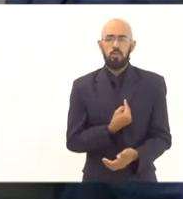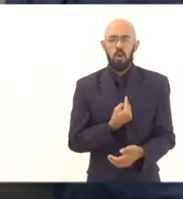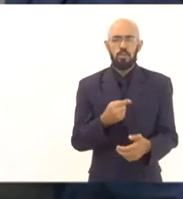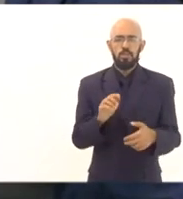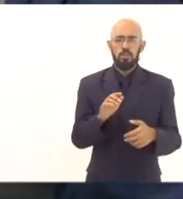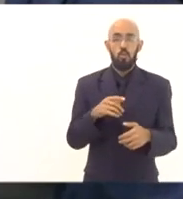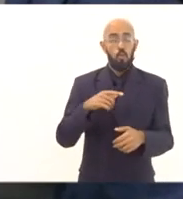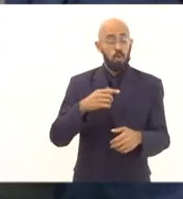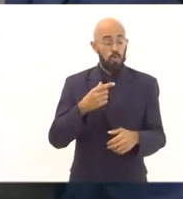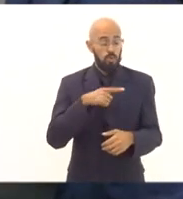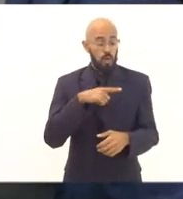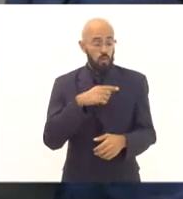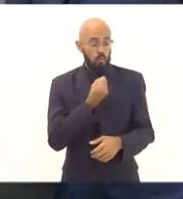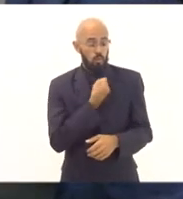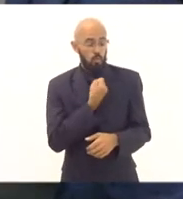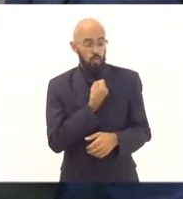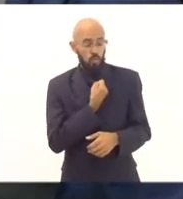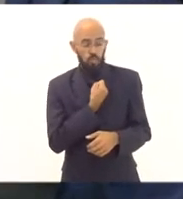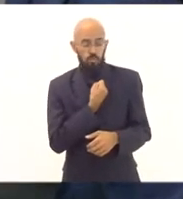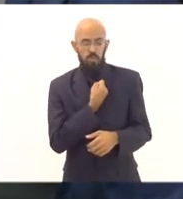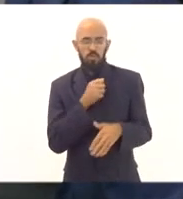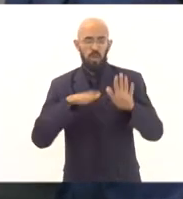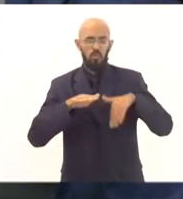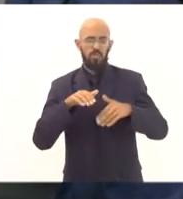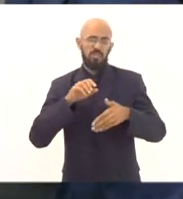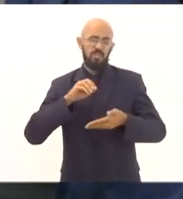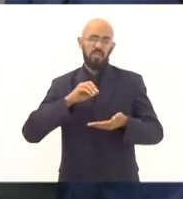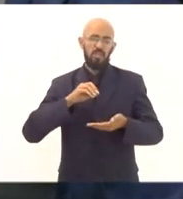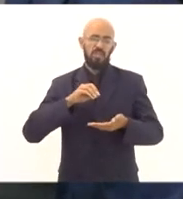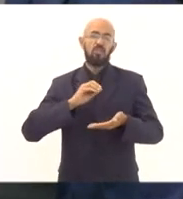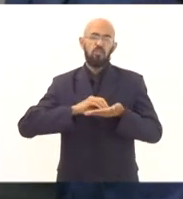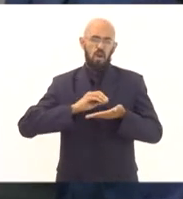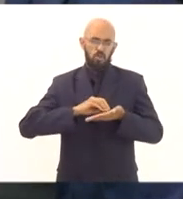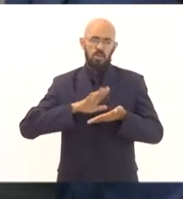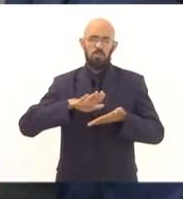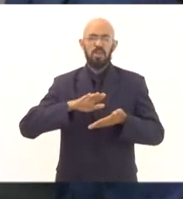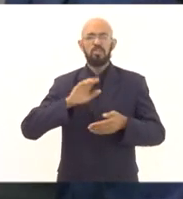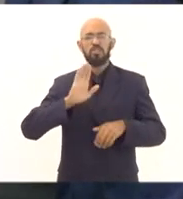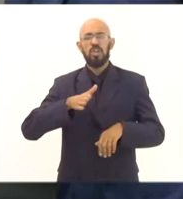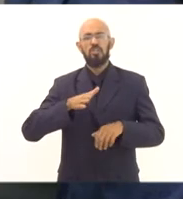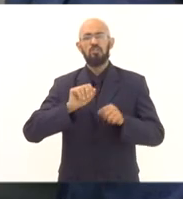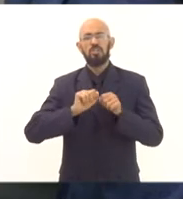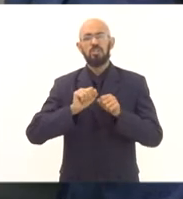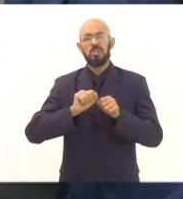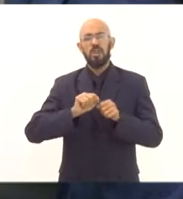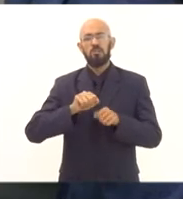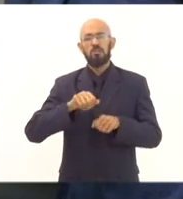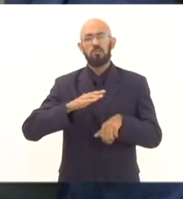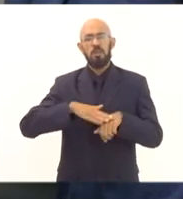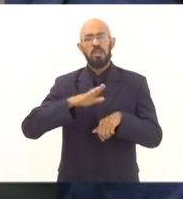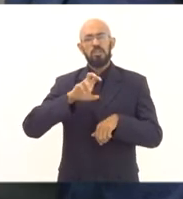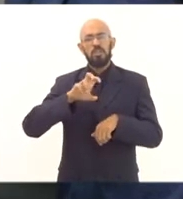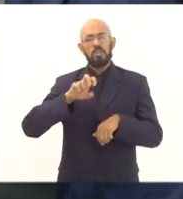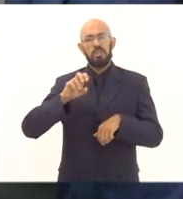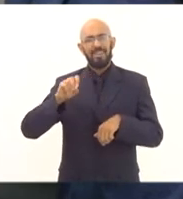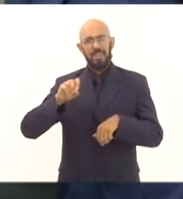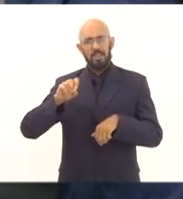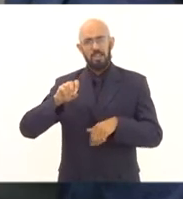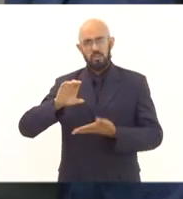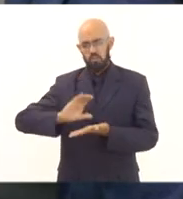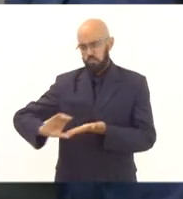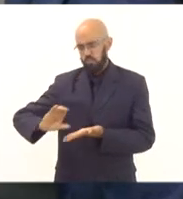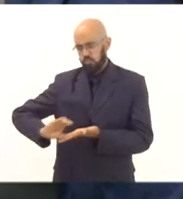último número que eu tenho certamente o número desatualizado é uma região sido feito mais de 500 operações e